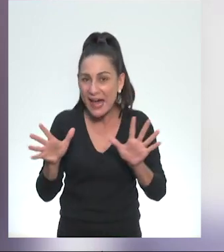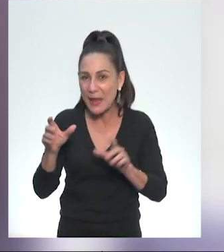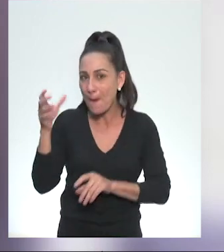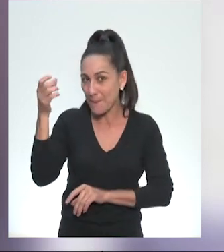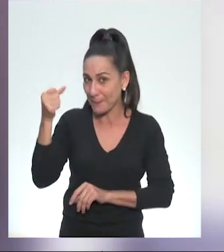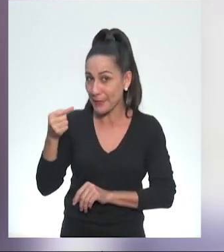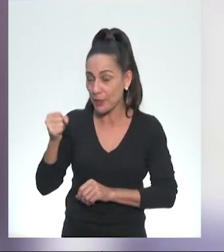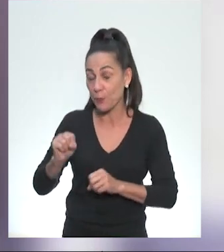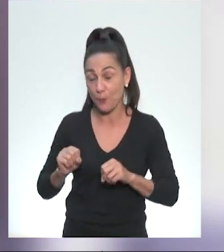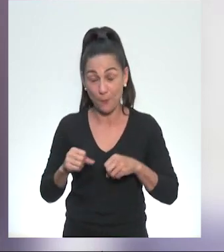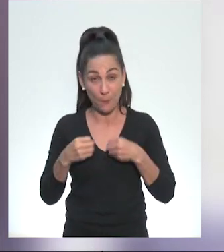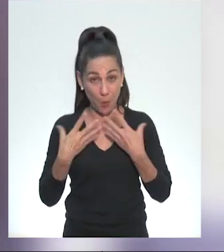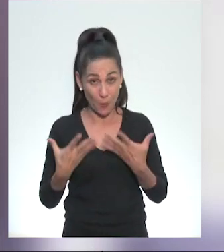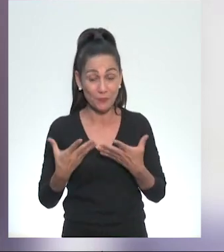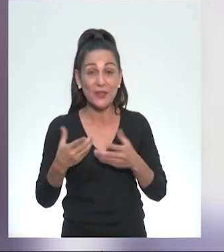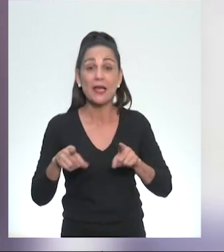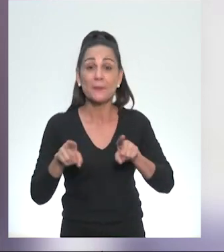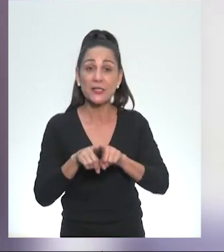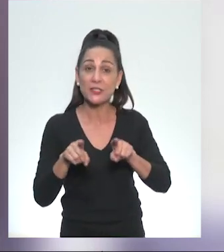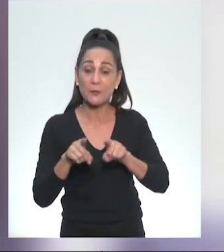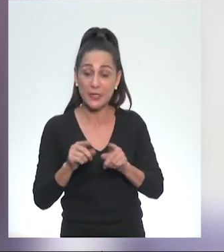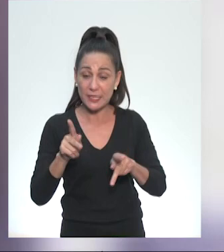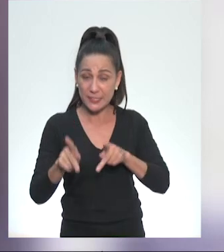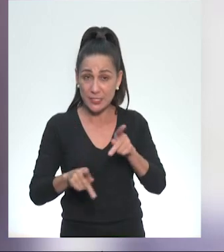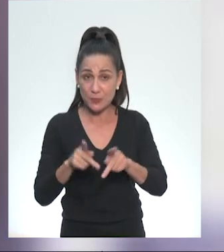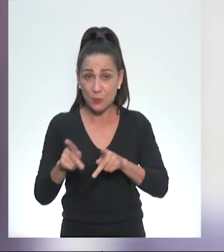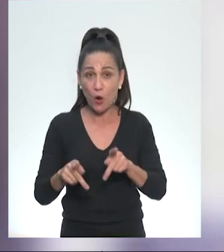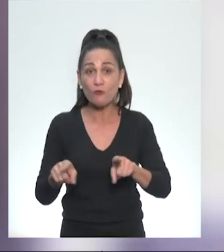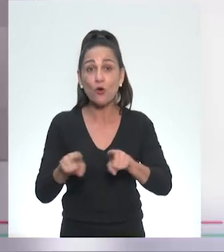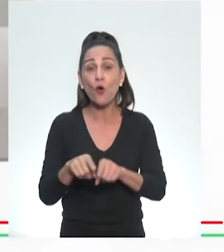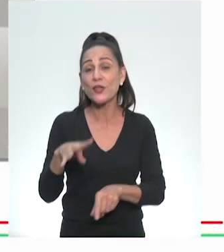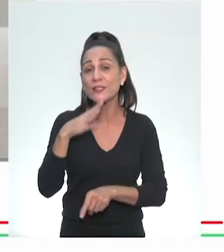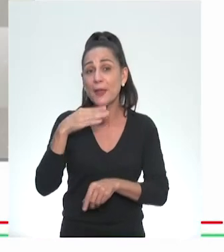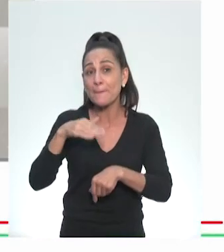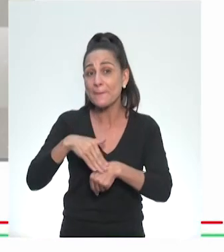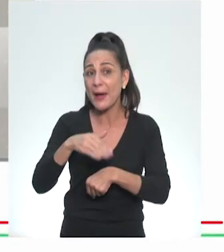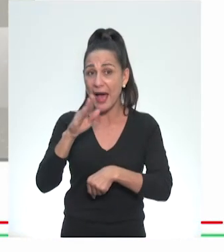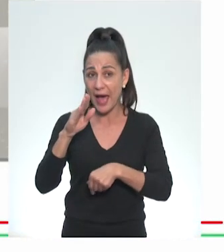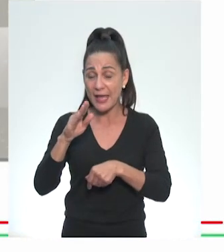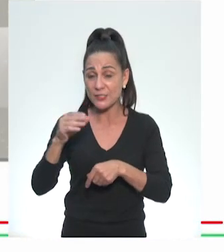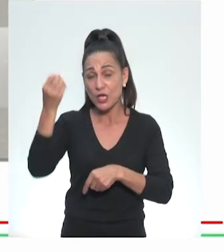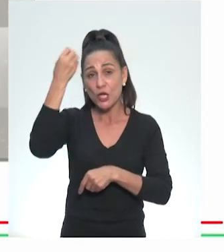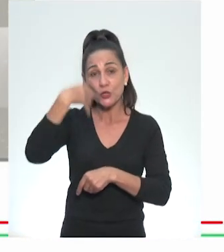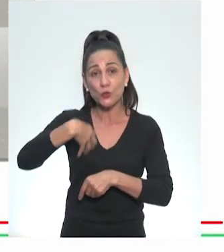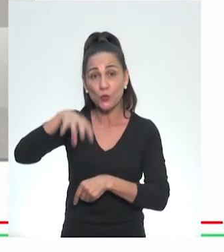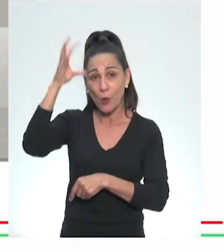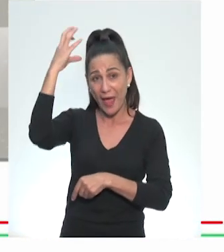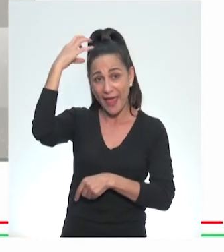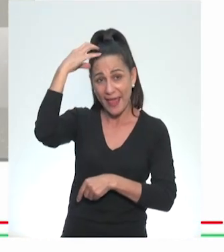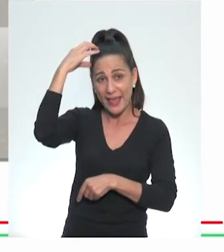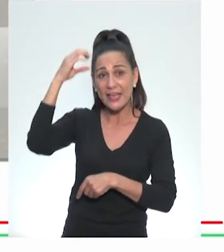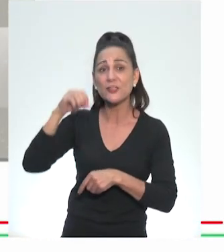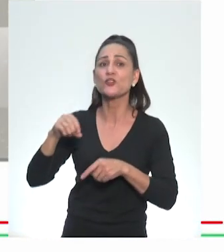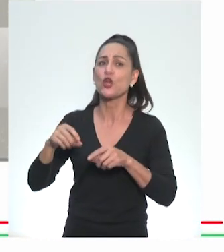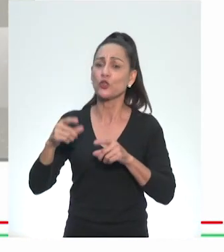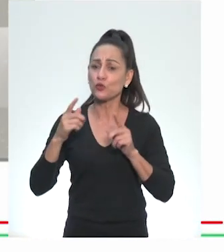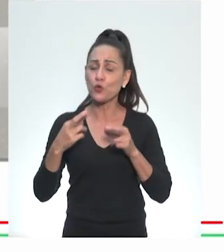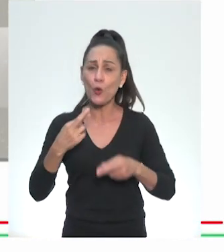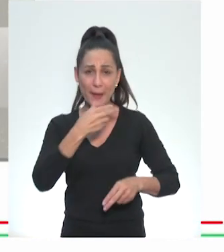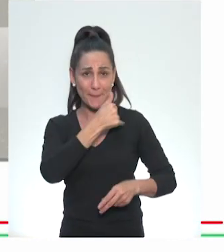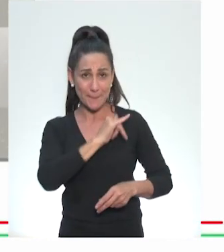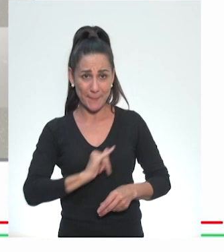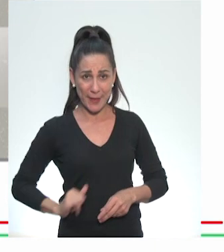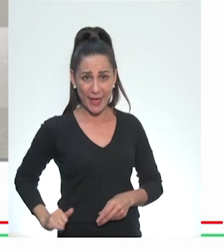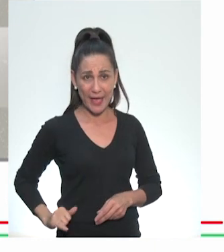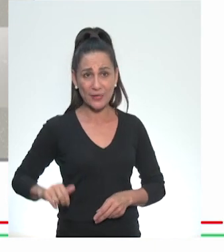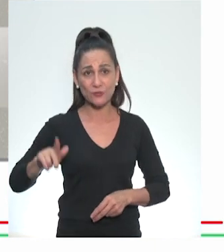Bom, além dessa civilização, vamos conhecer um pouquinho mais do reino de Daomé, de Edo, dos impérios de Mali, de